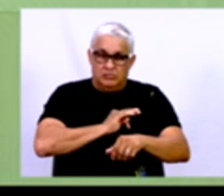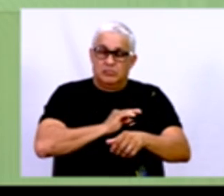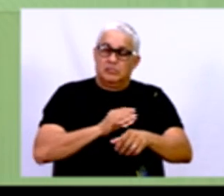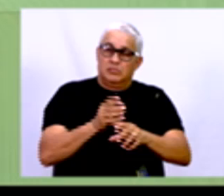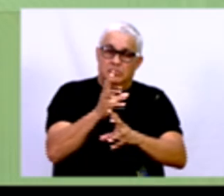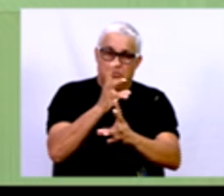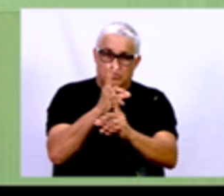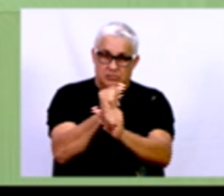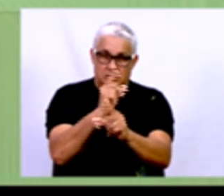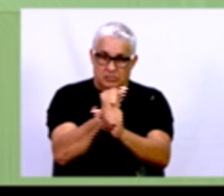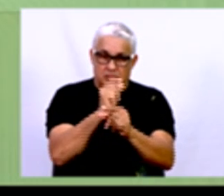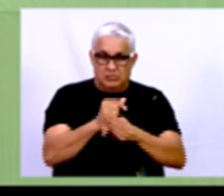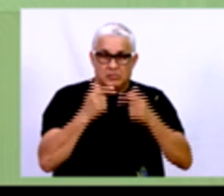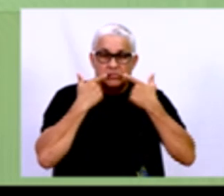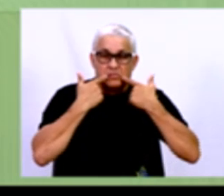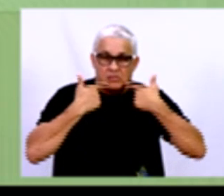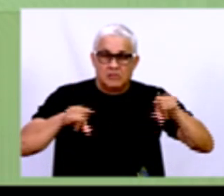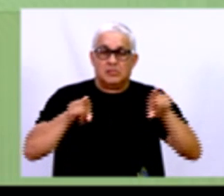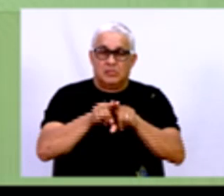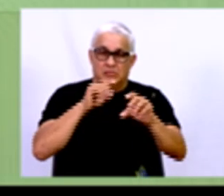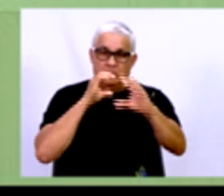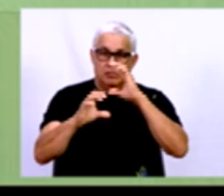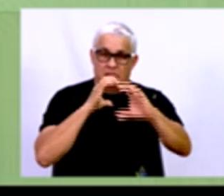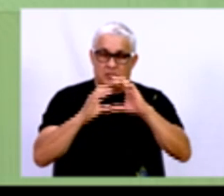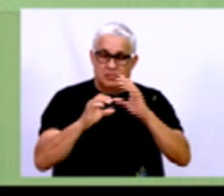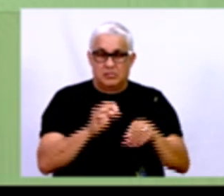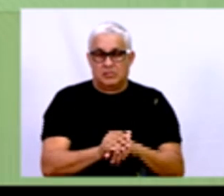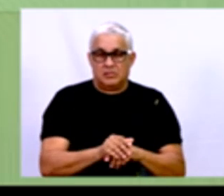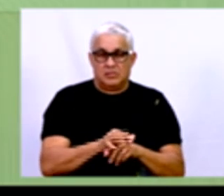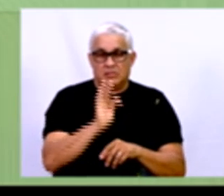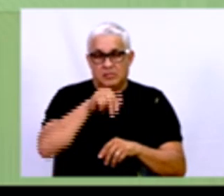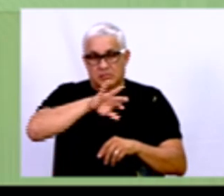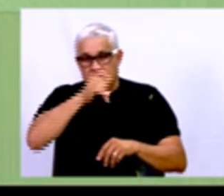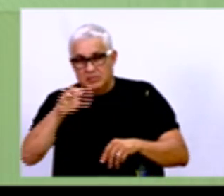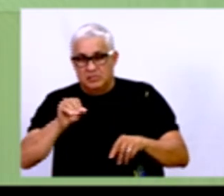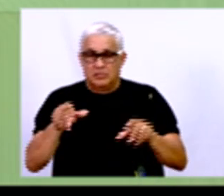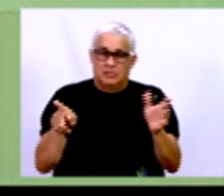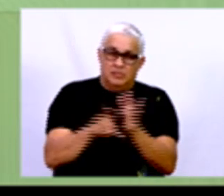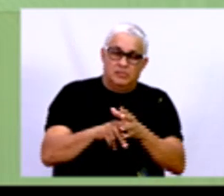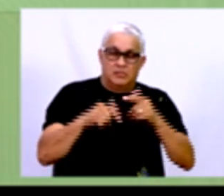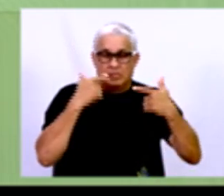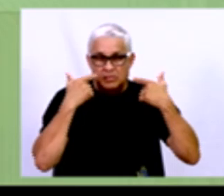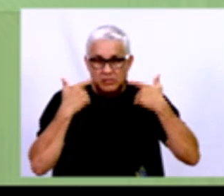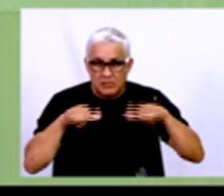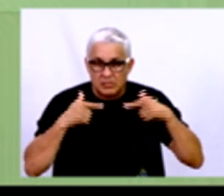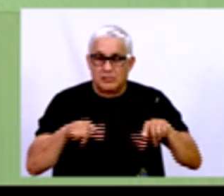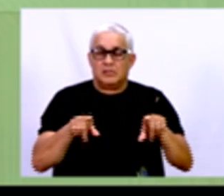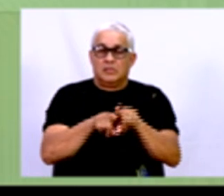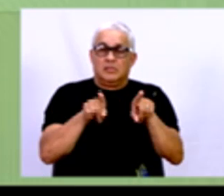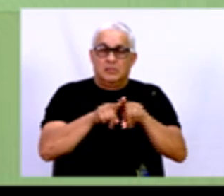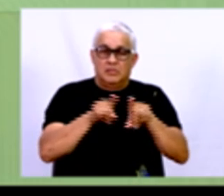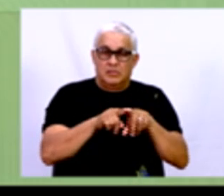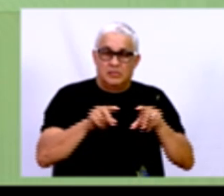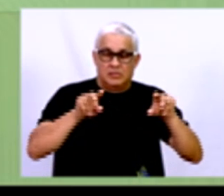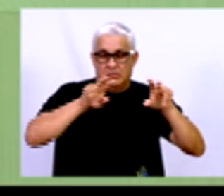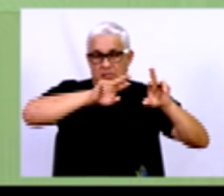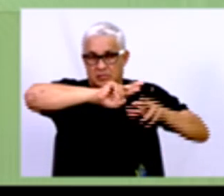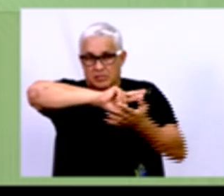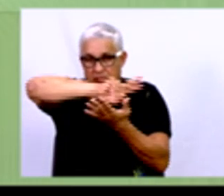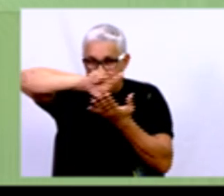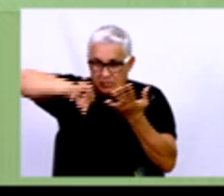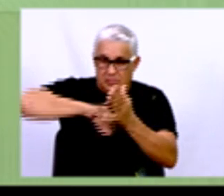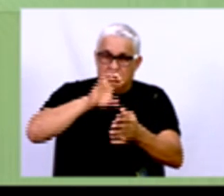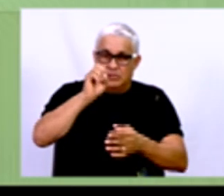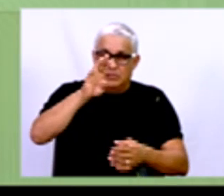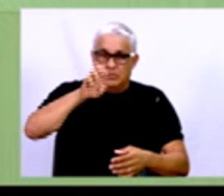estudaremos linguagem e comunicação, funções da linguagem, gêneros e tipologia textuais, coerência e